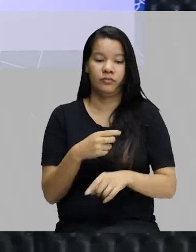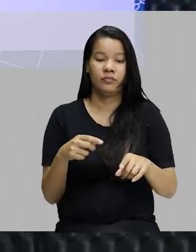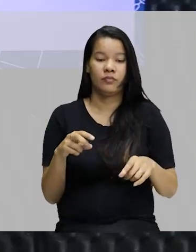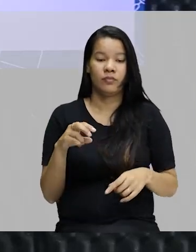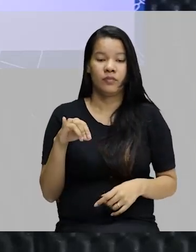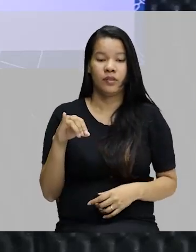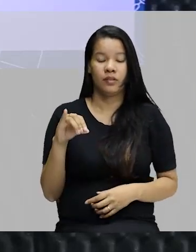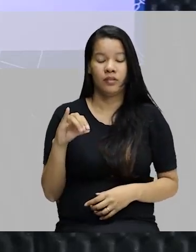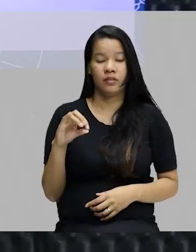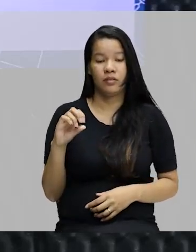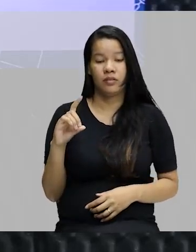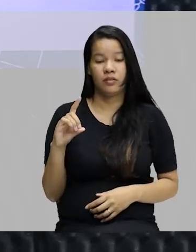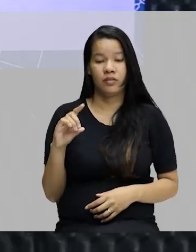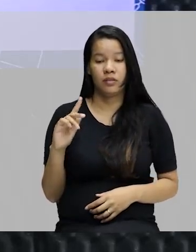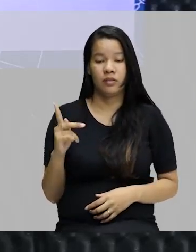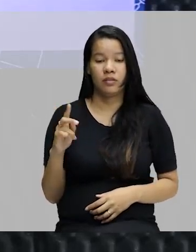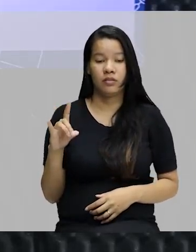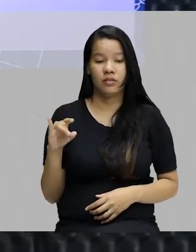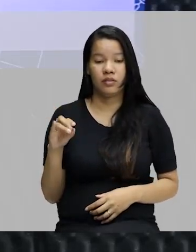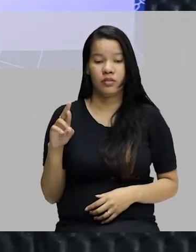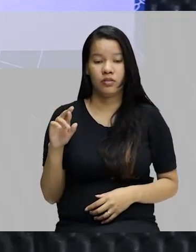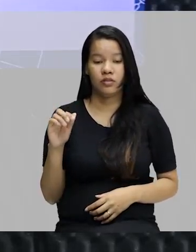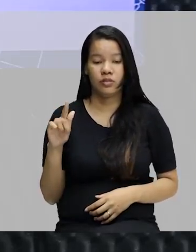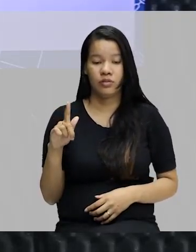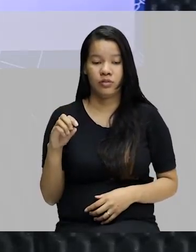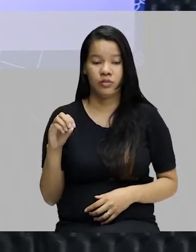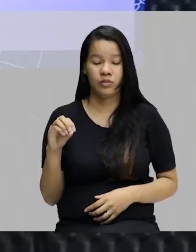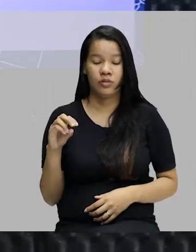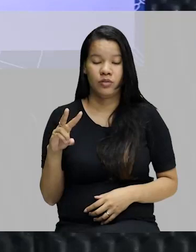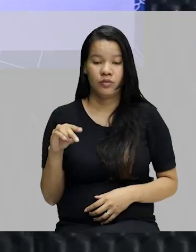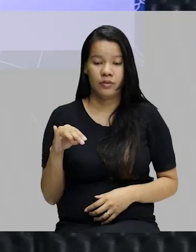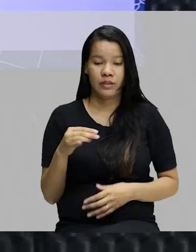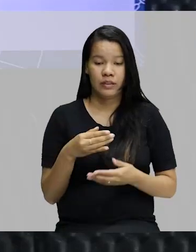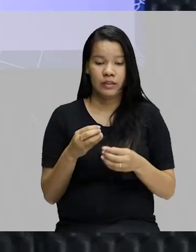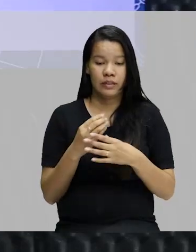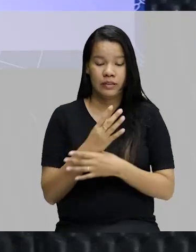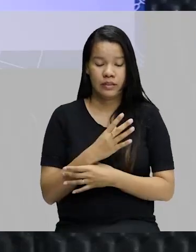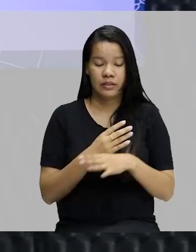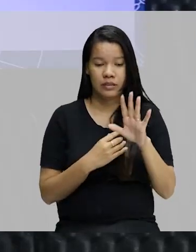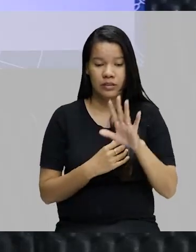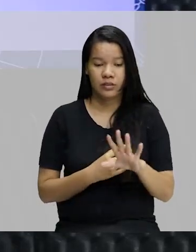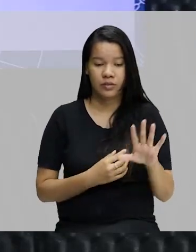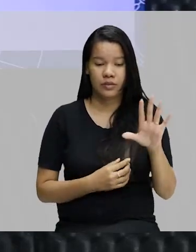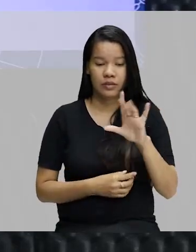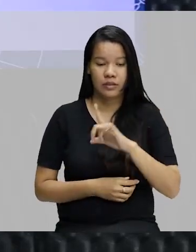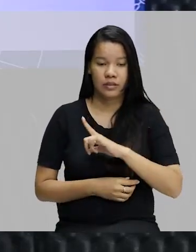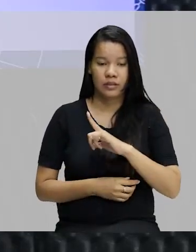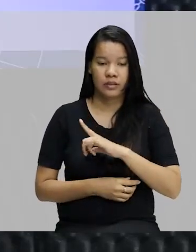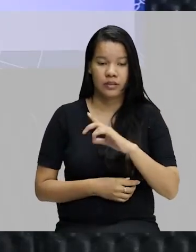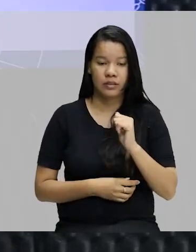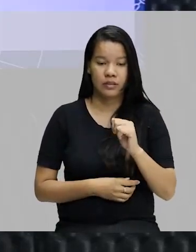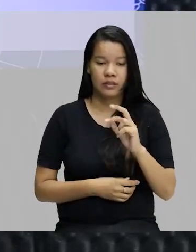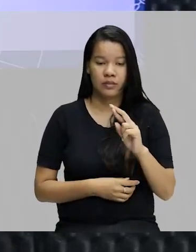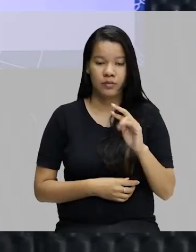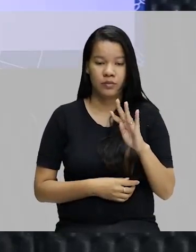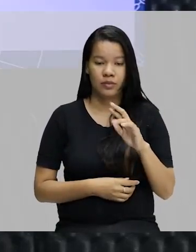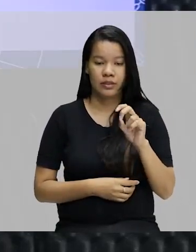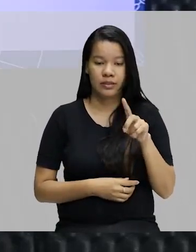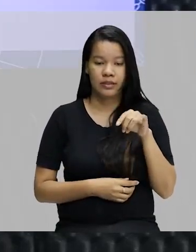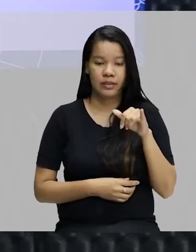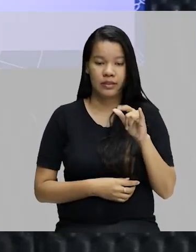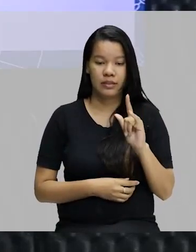hidrogênio, esse hidrogênio ele vai entrar na região que tem a carboxila ou então na região que tem